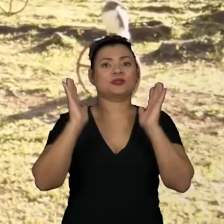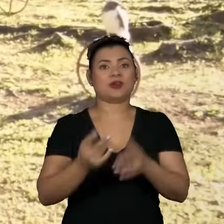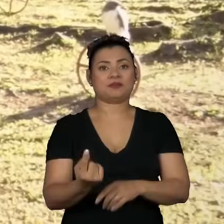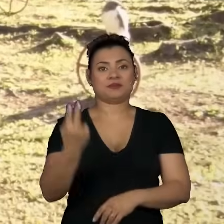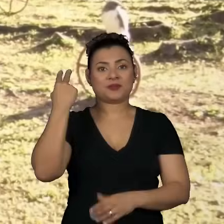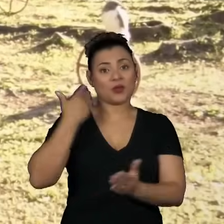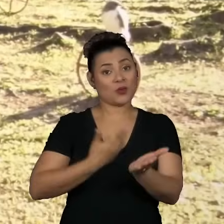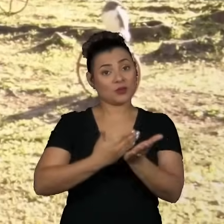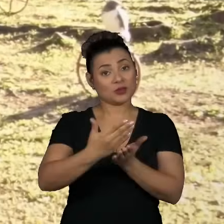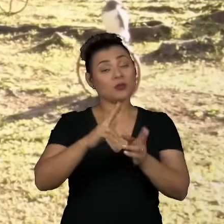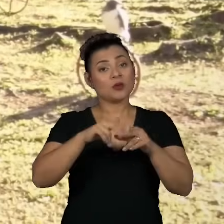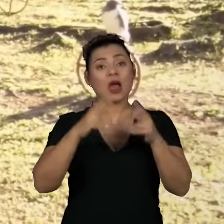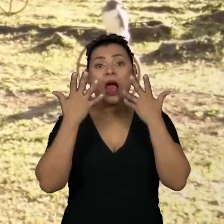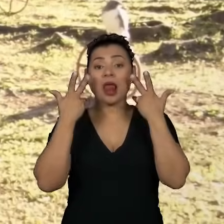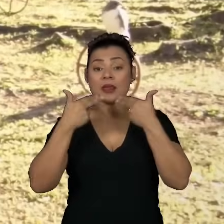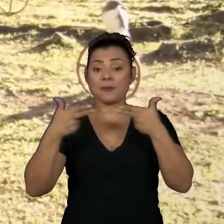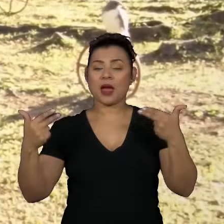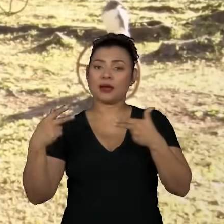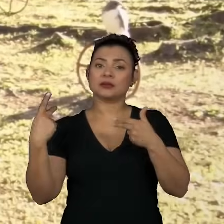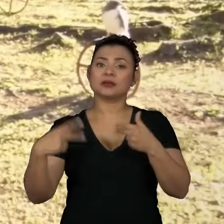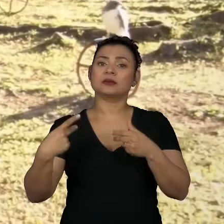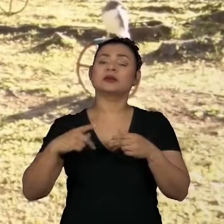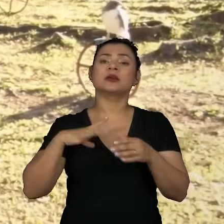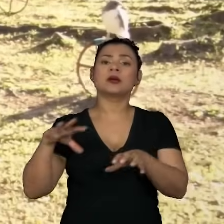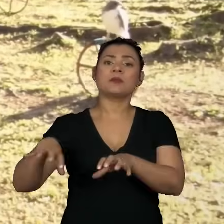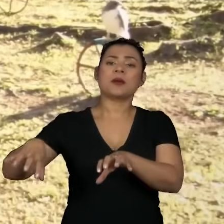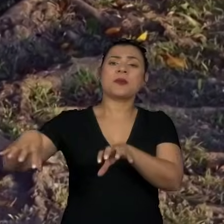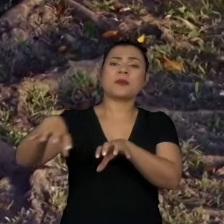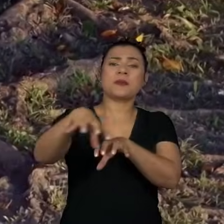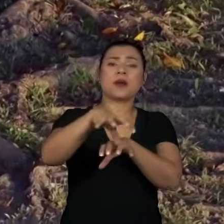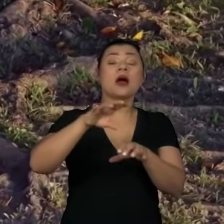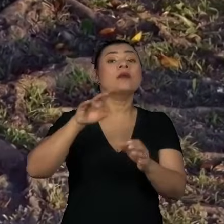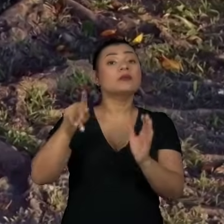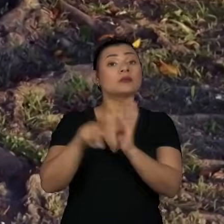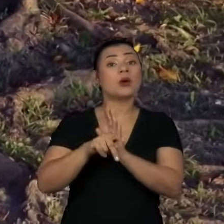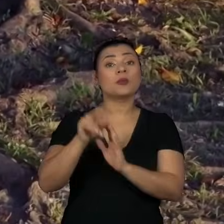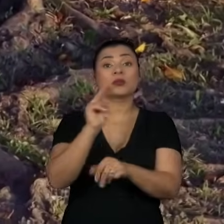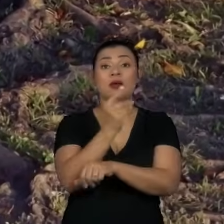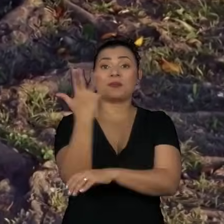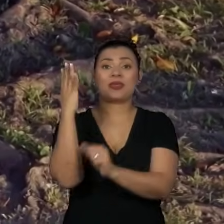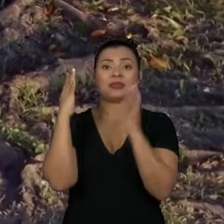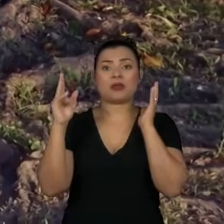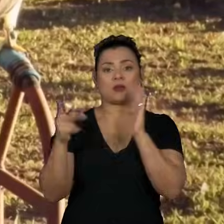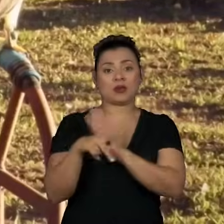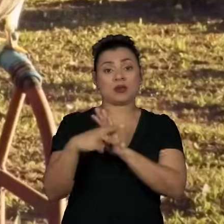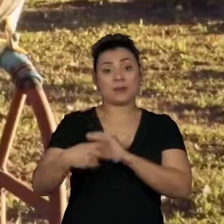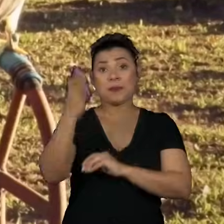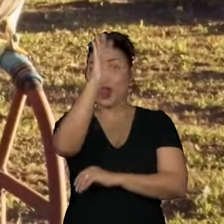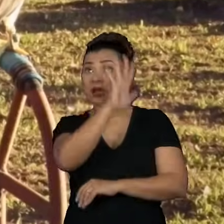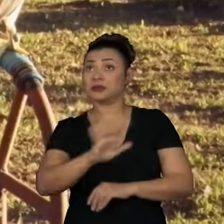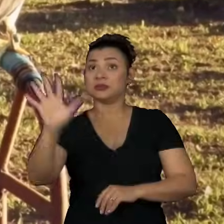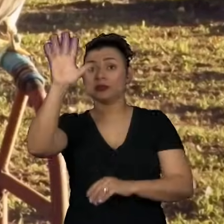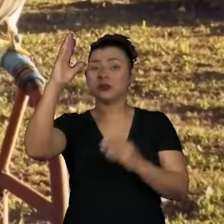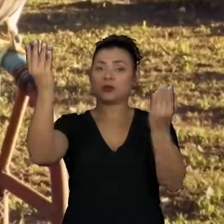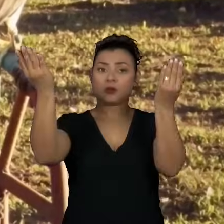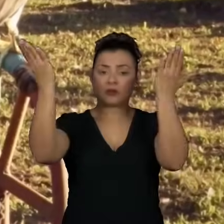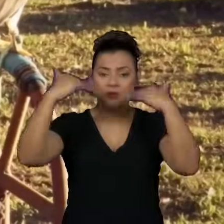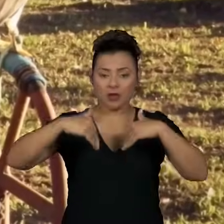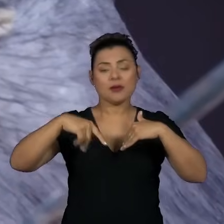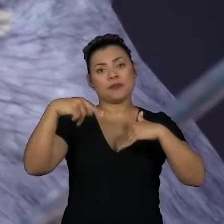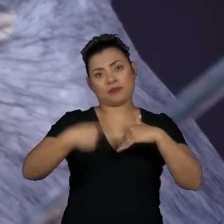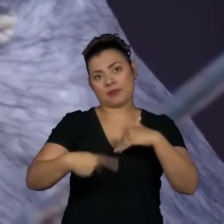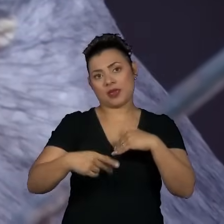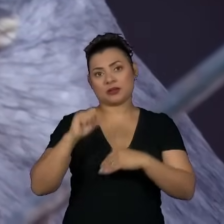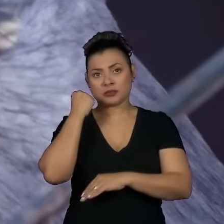Então é um local que recebe animais de órgãos ambientais do Brasil inteiro, e aqui esses animais recebem cuidados, quando possível são devolvidos à natureza.